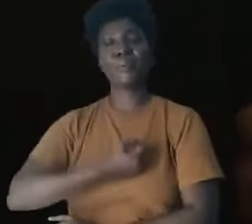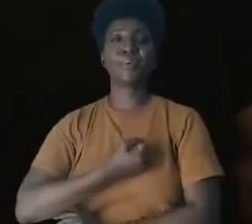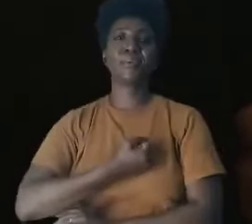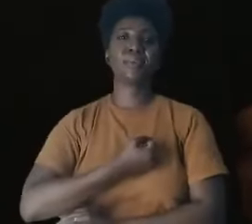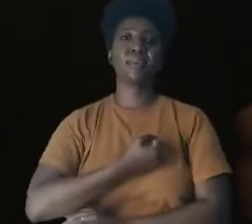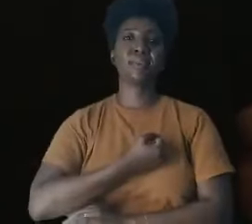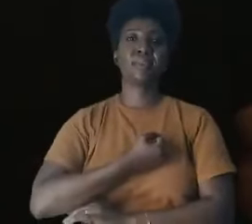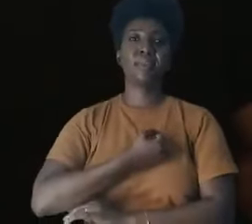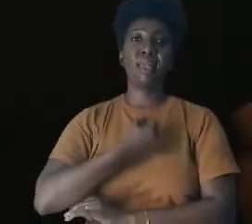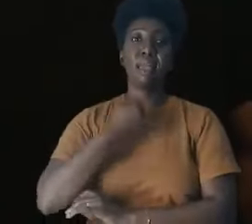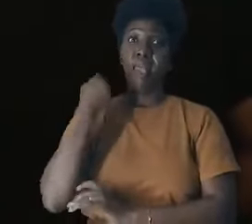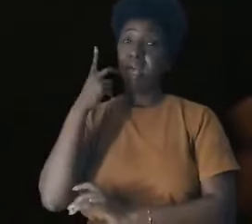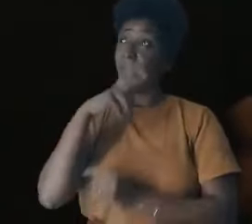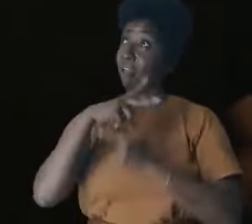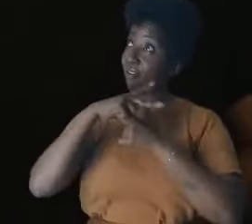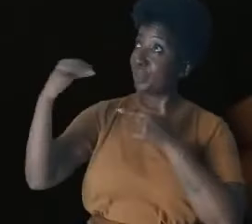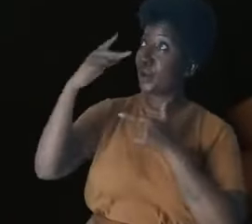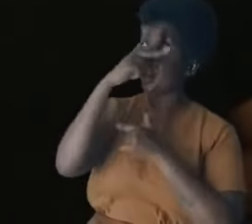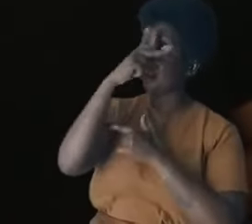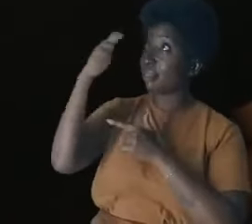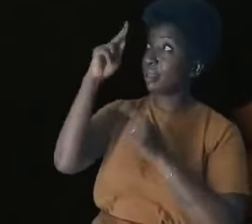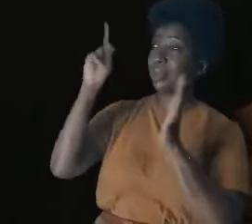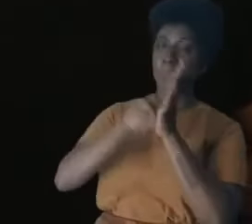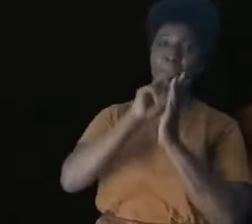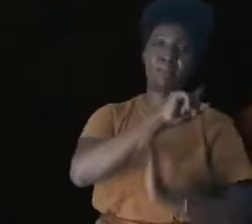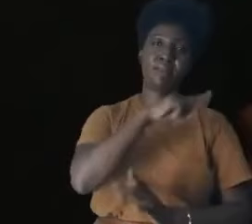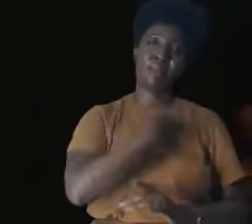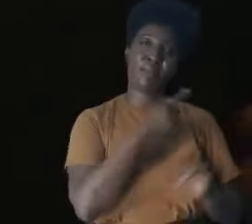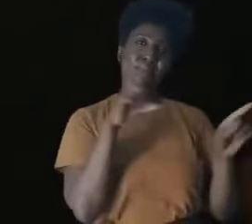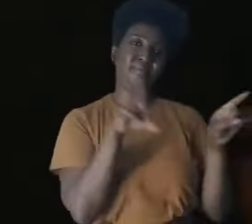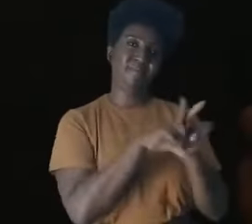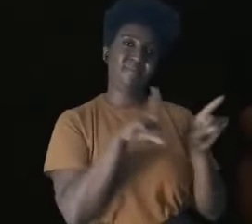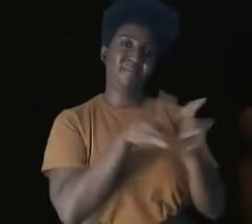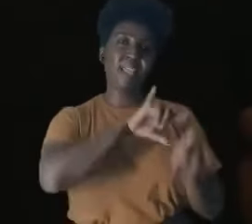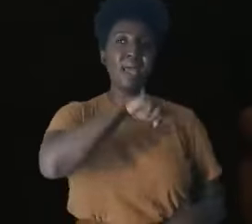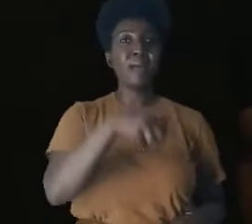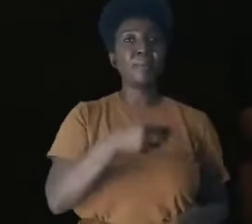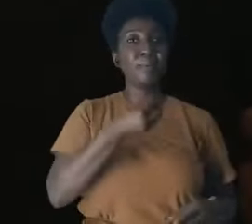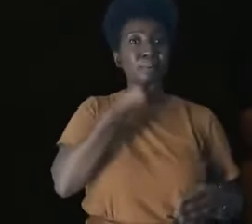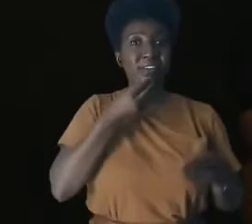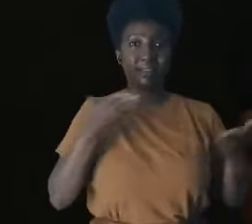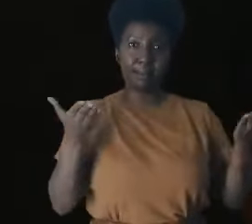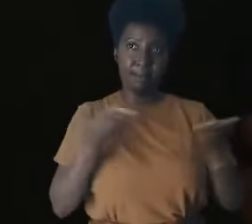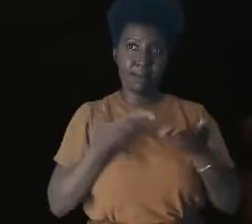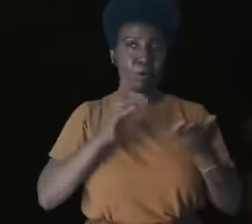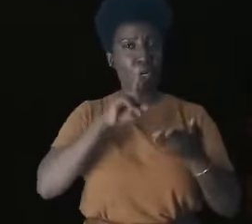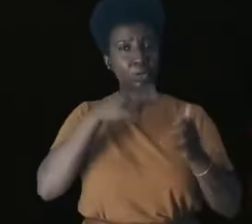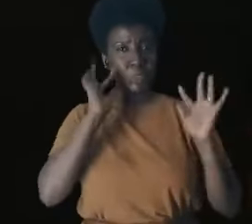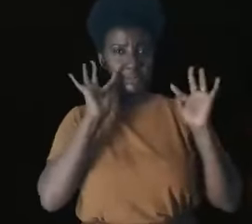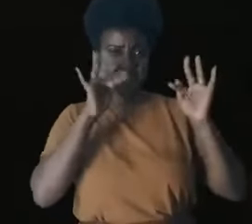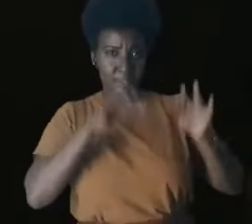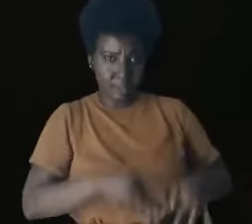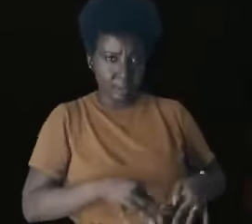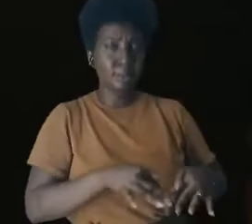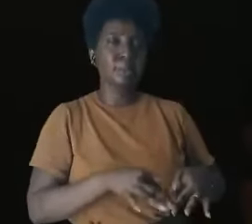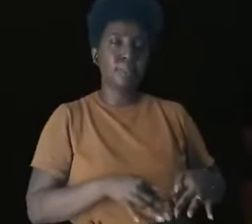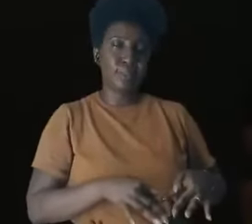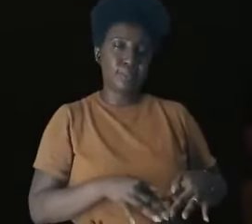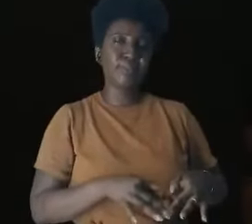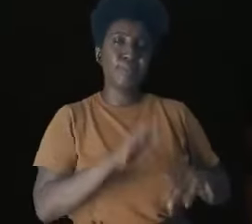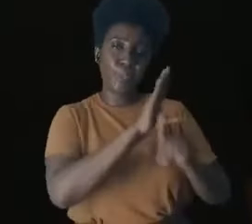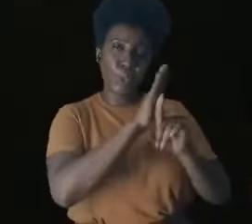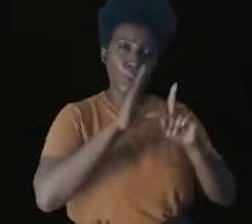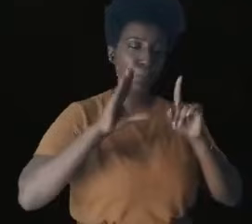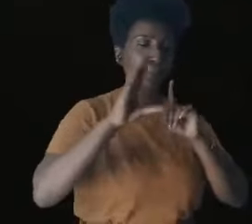vitória dele é a nossa vitória. E eu quero aproveitar esse momento que estamos encerrando